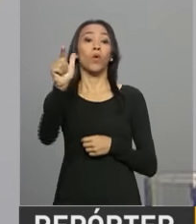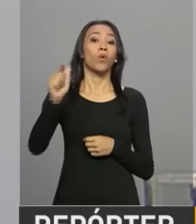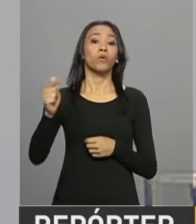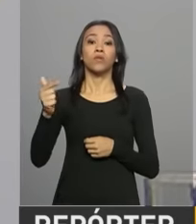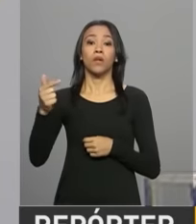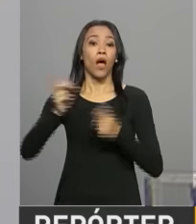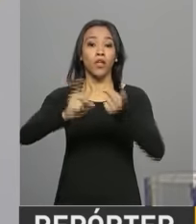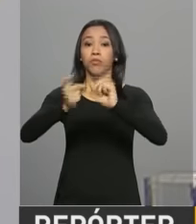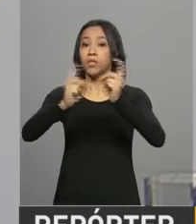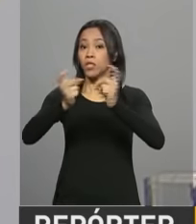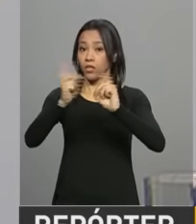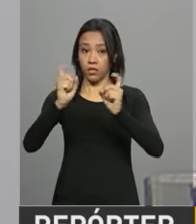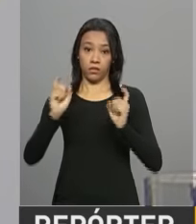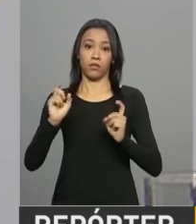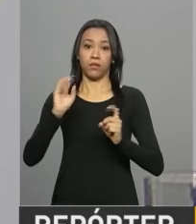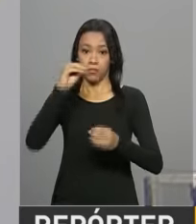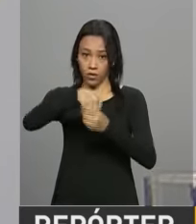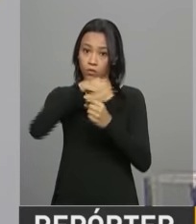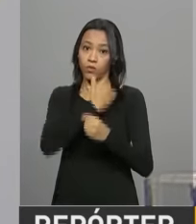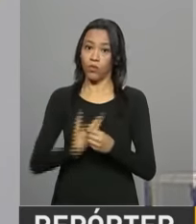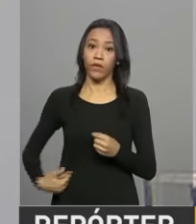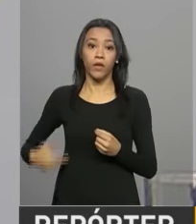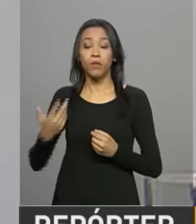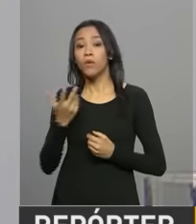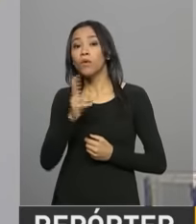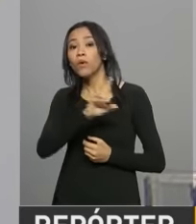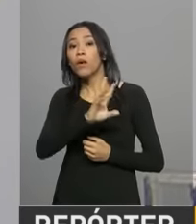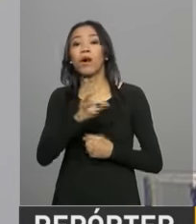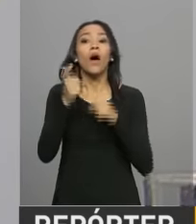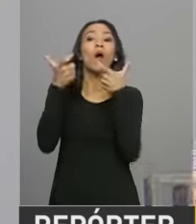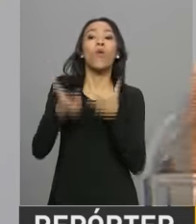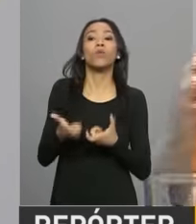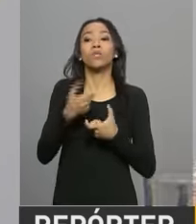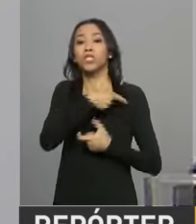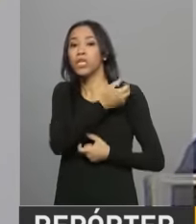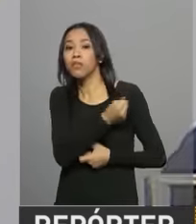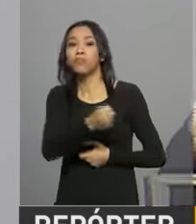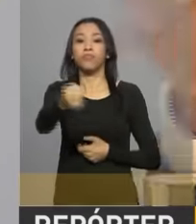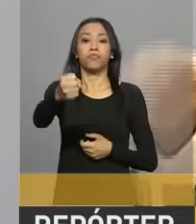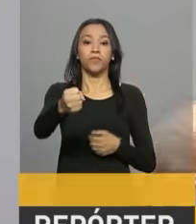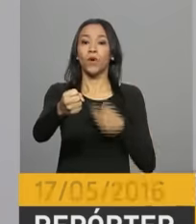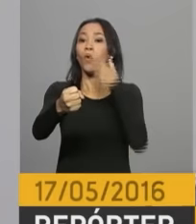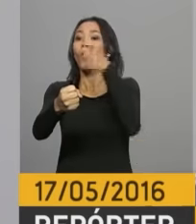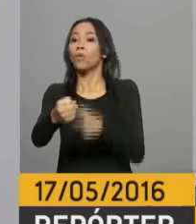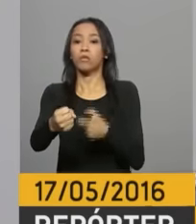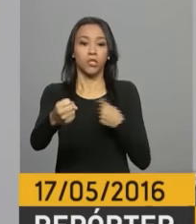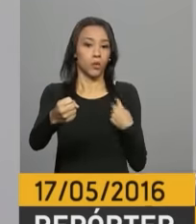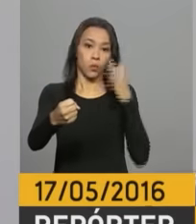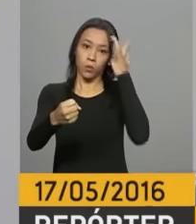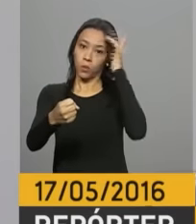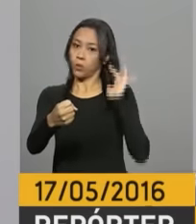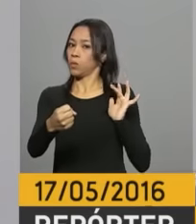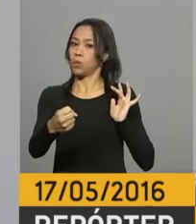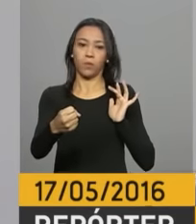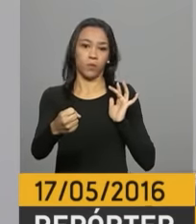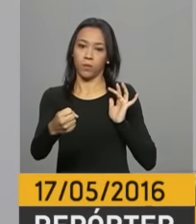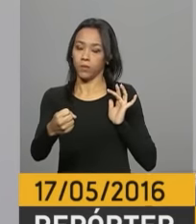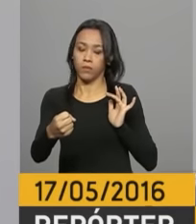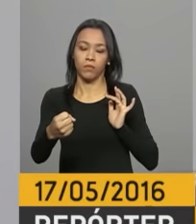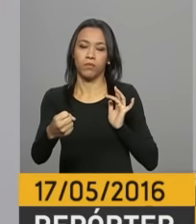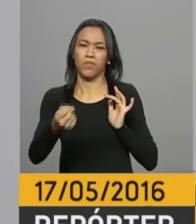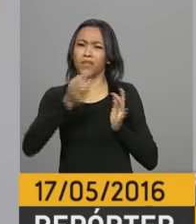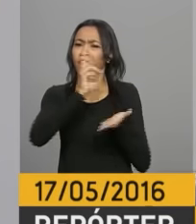Não está no momento ainda de anunciar qual é esta posição em função de situações